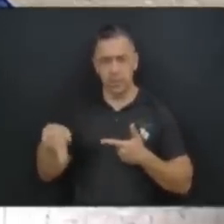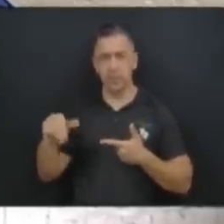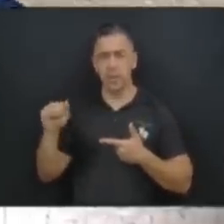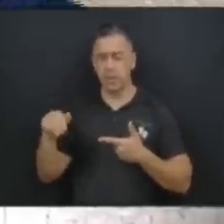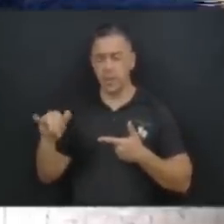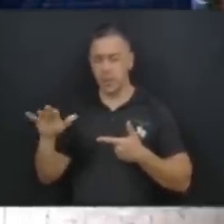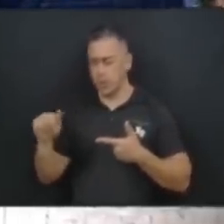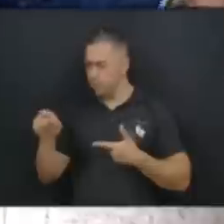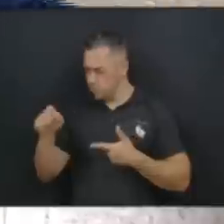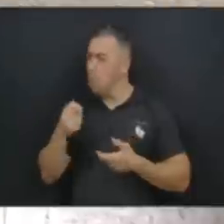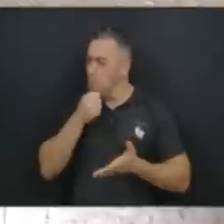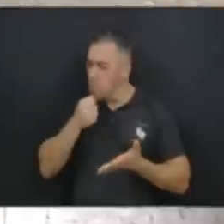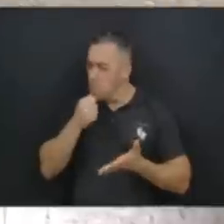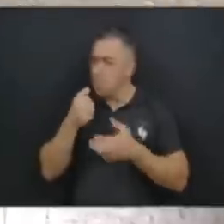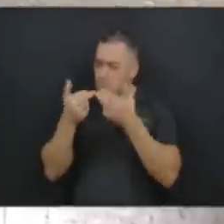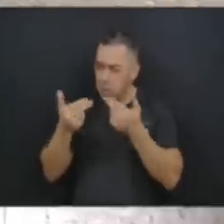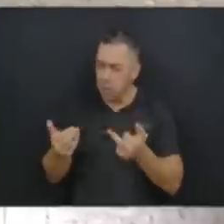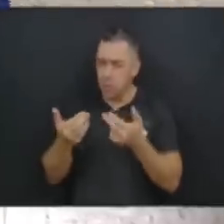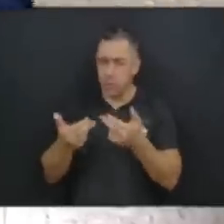show